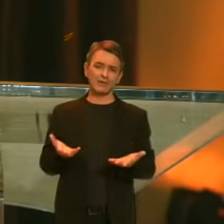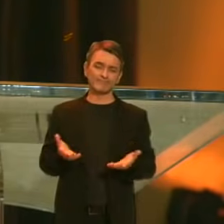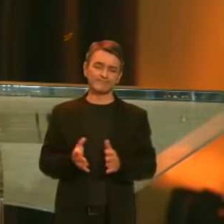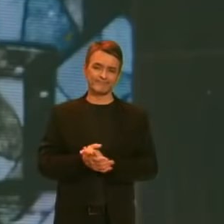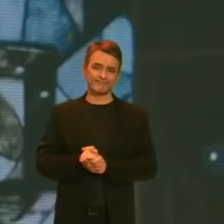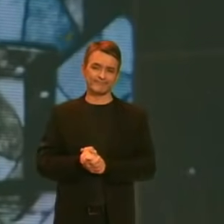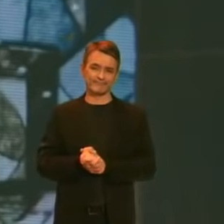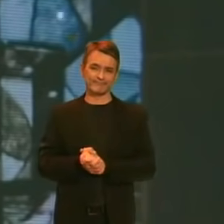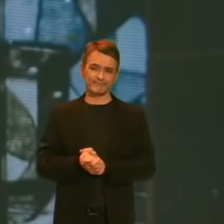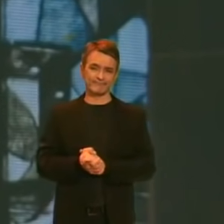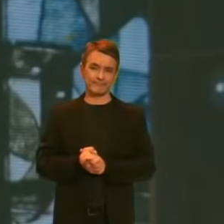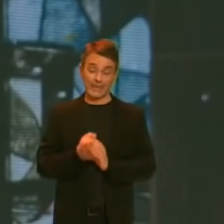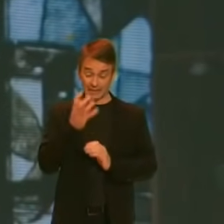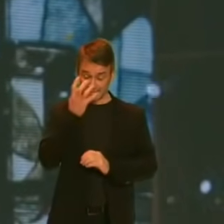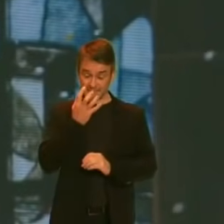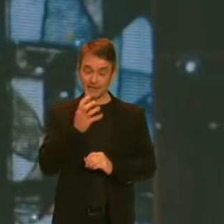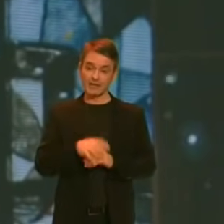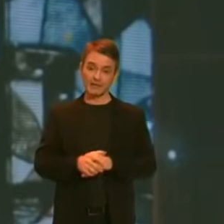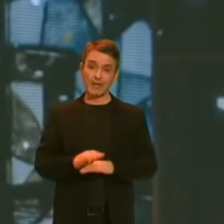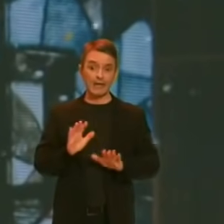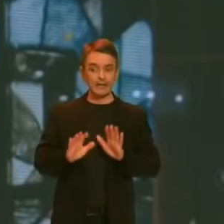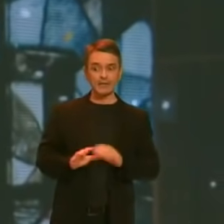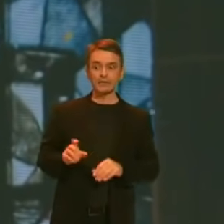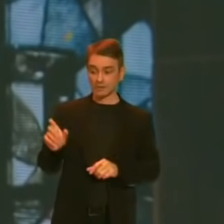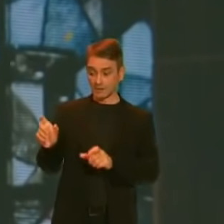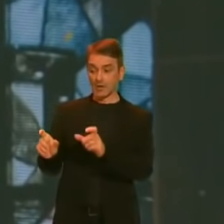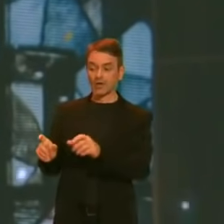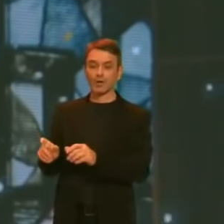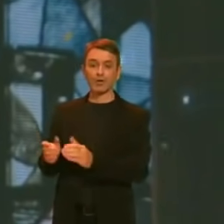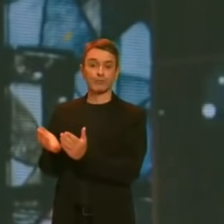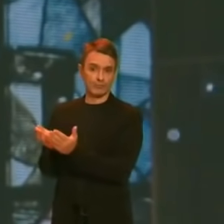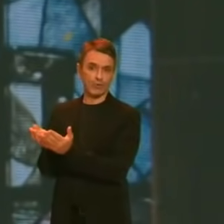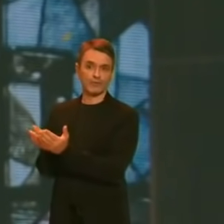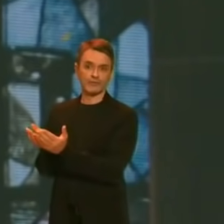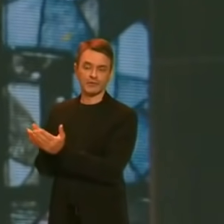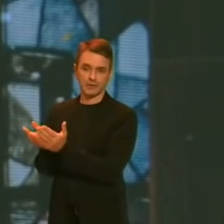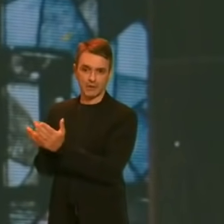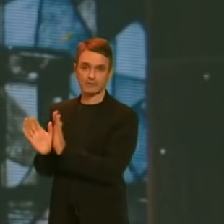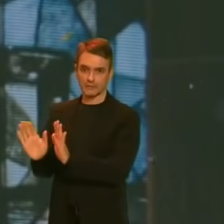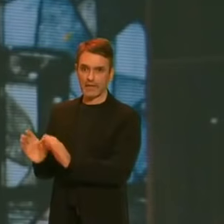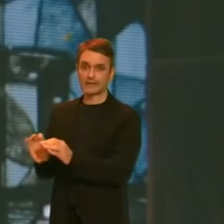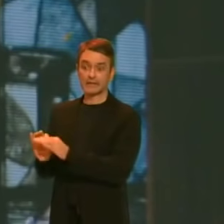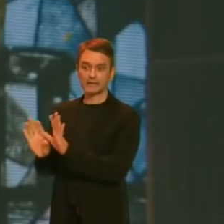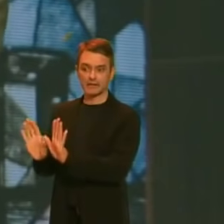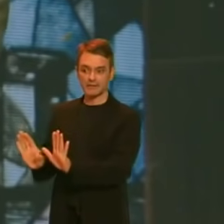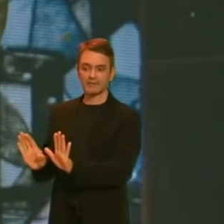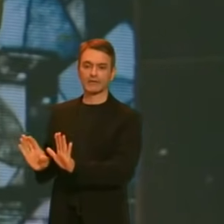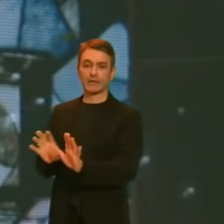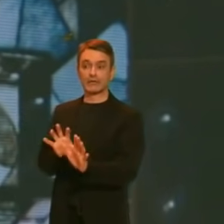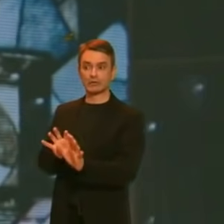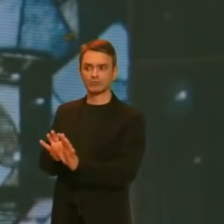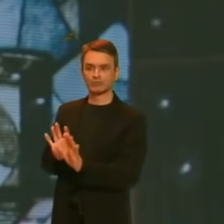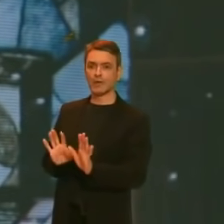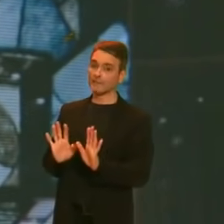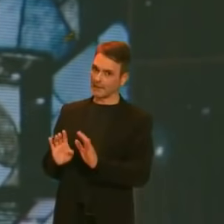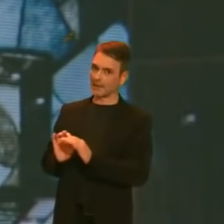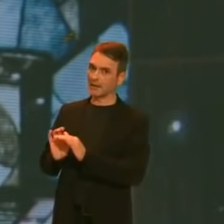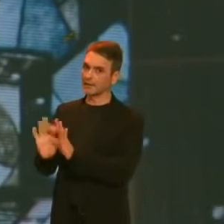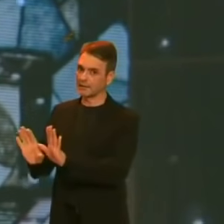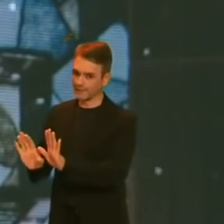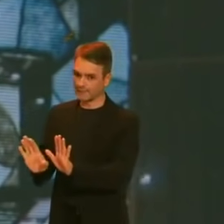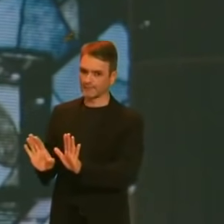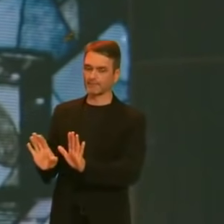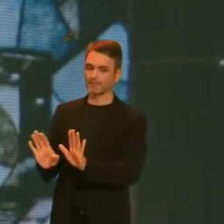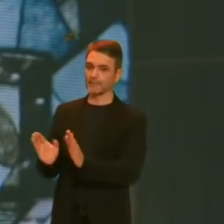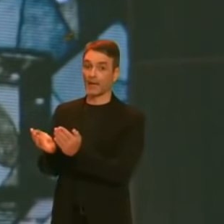E ainda que o povo de Deus seja poupado das perturbações emocionais aqui descritas,